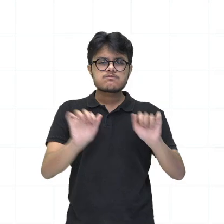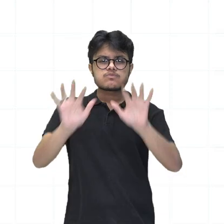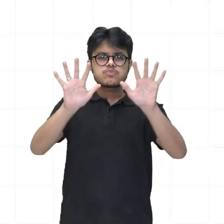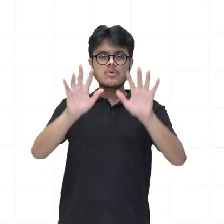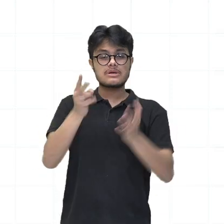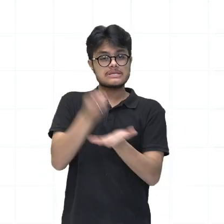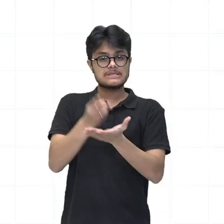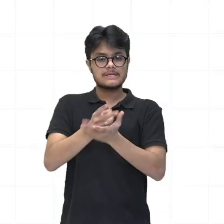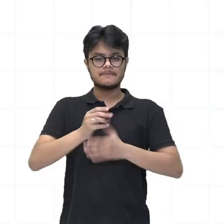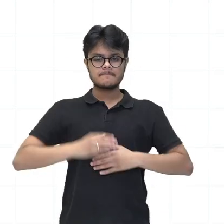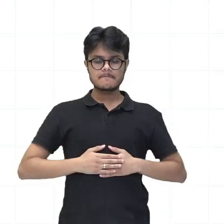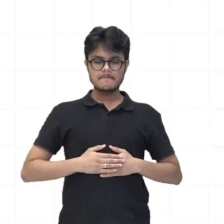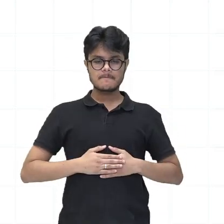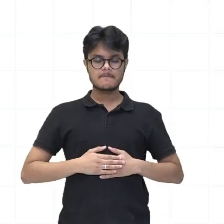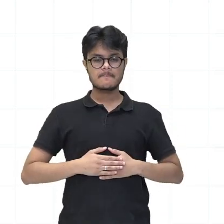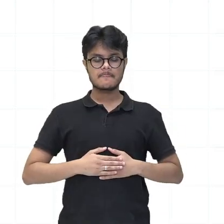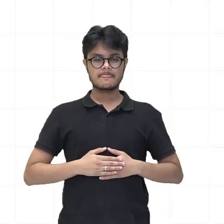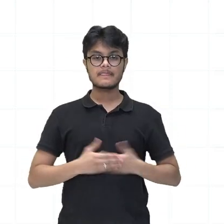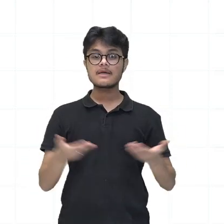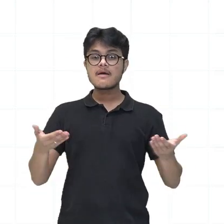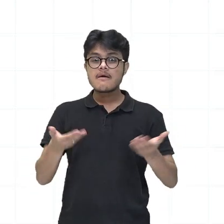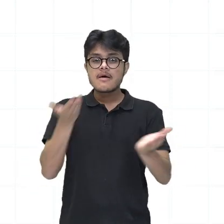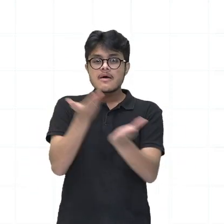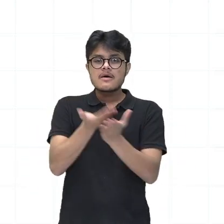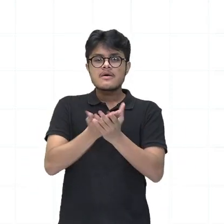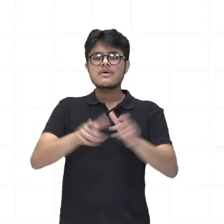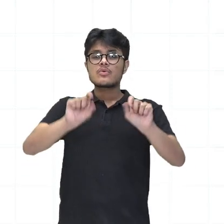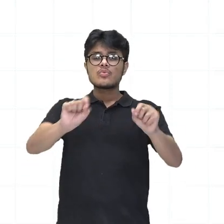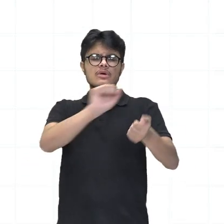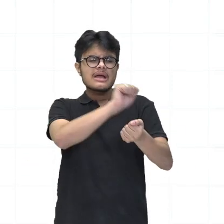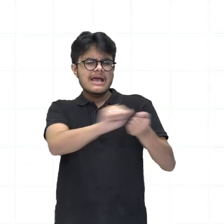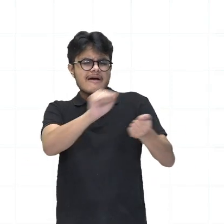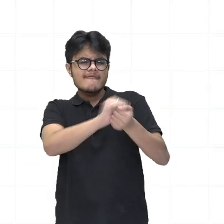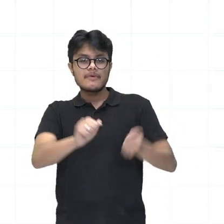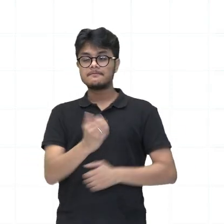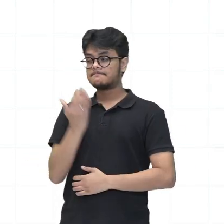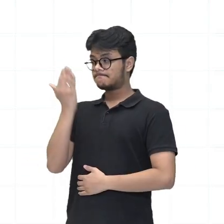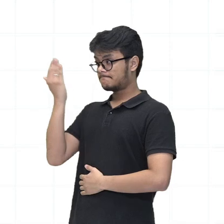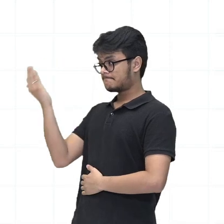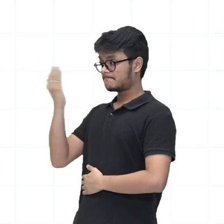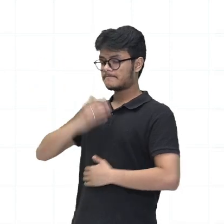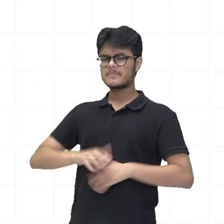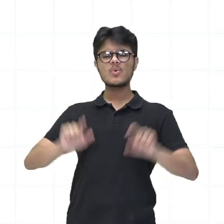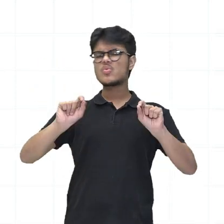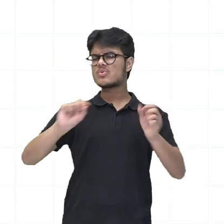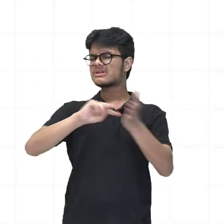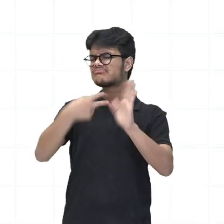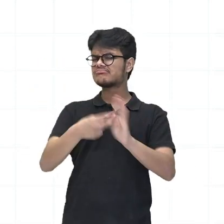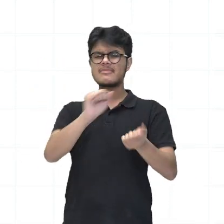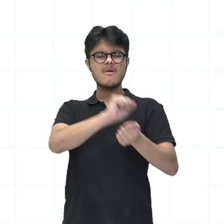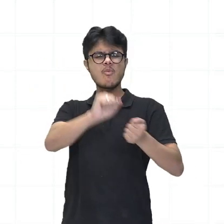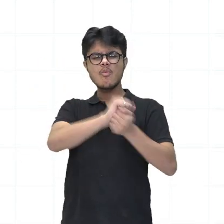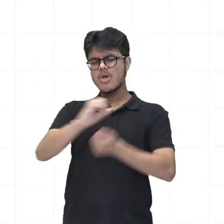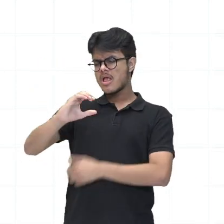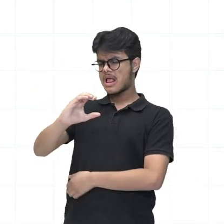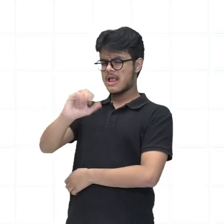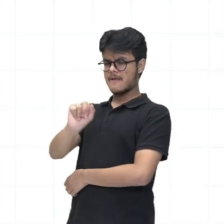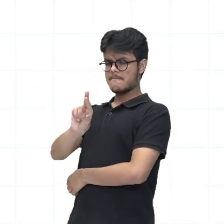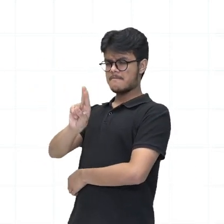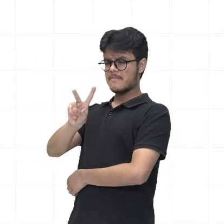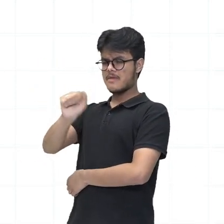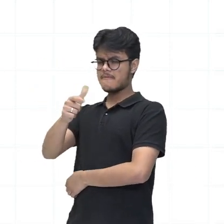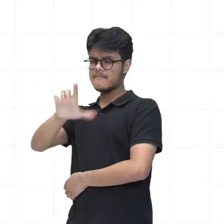bom? Vamos aí ver agora um pouquinho sobre o carvão. Então, o que é o carvão? O carvão é uma